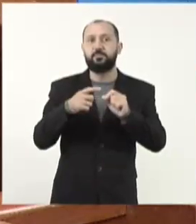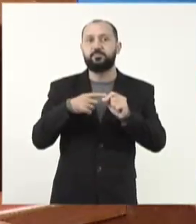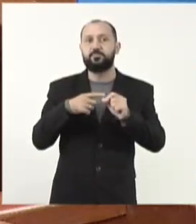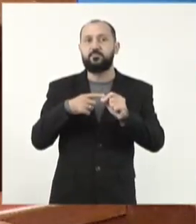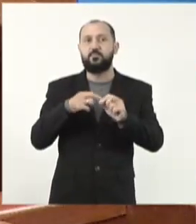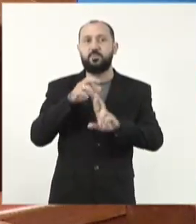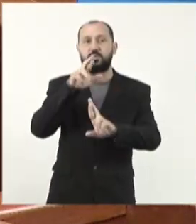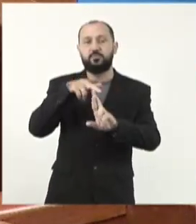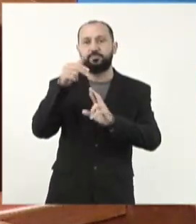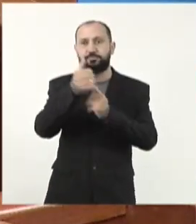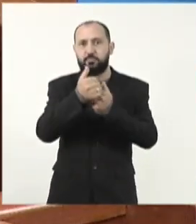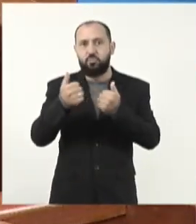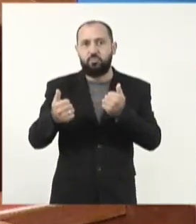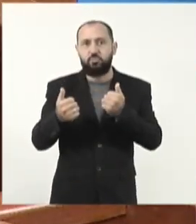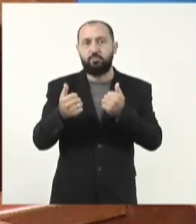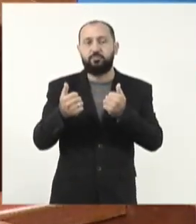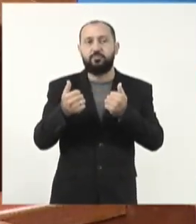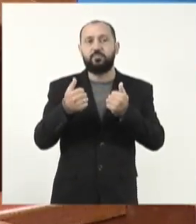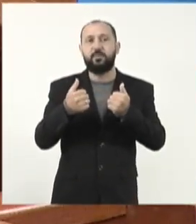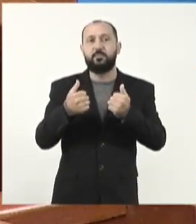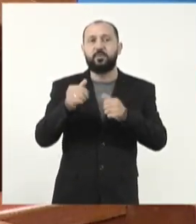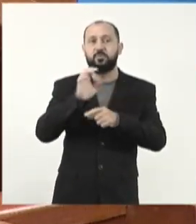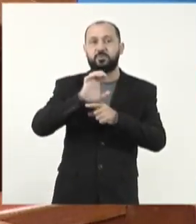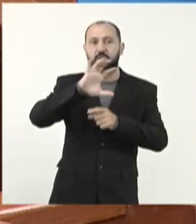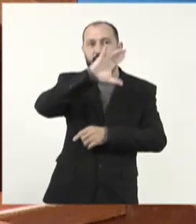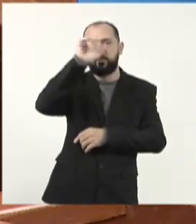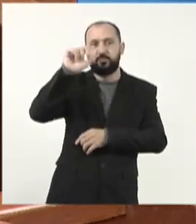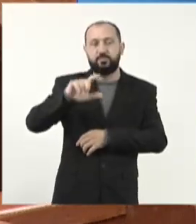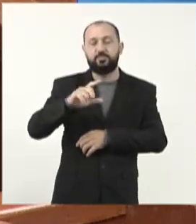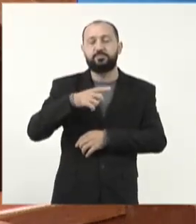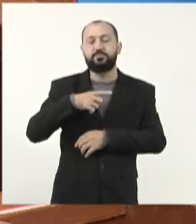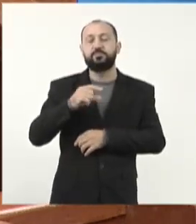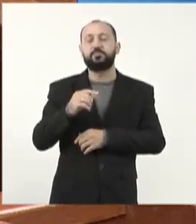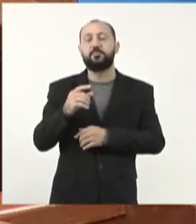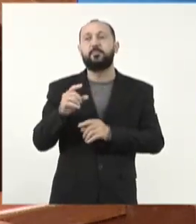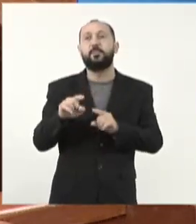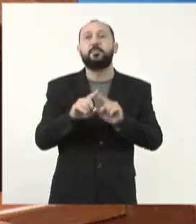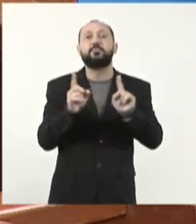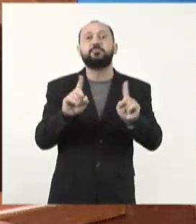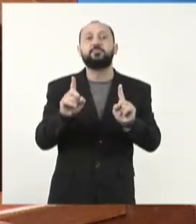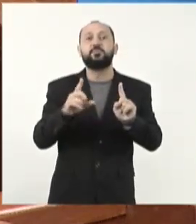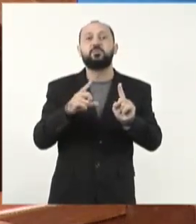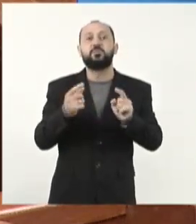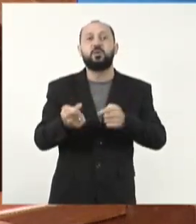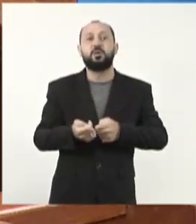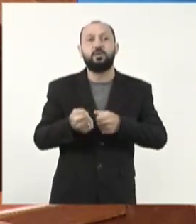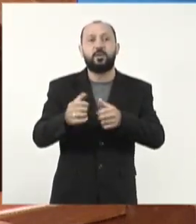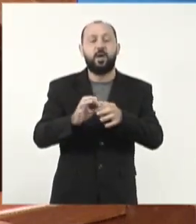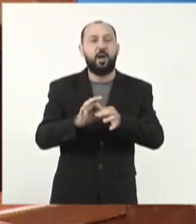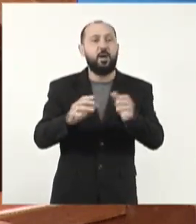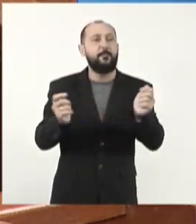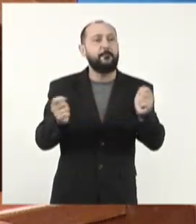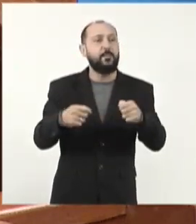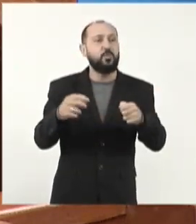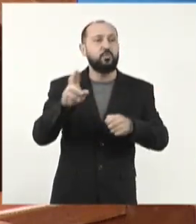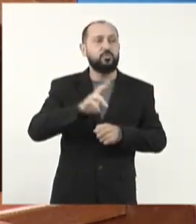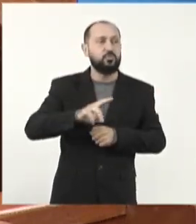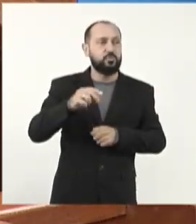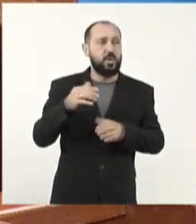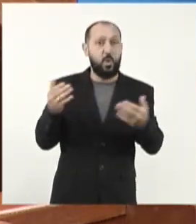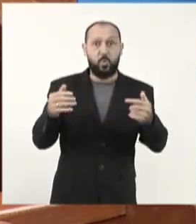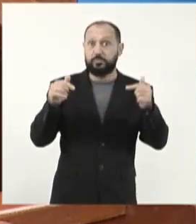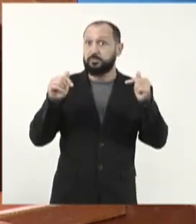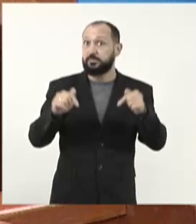de referência para todo o Estado de Mato Grosso do Sul, mas não só isso, ofertar a possibilidade de usar esta